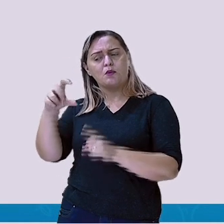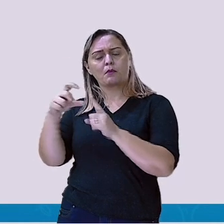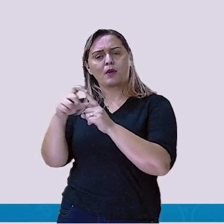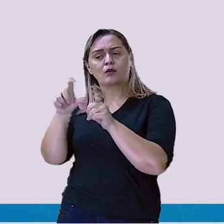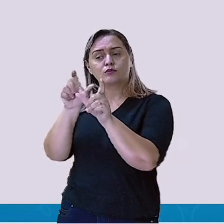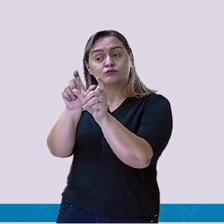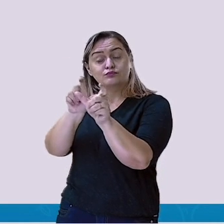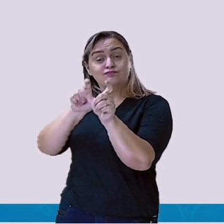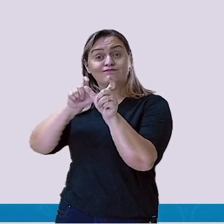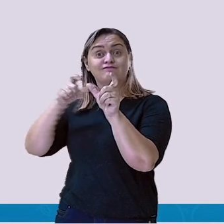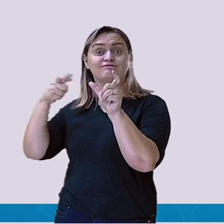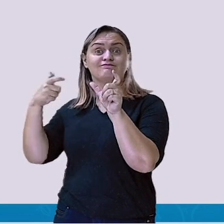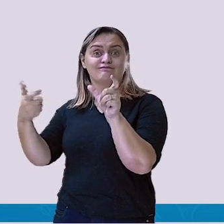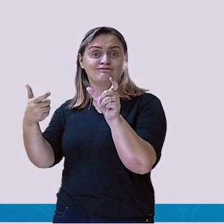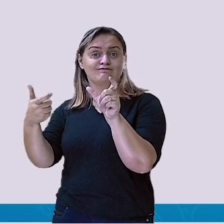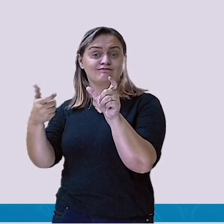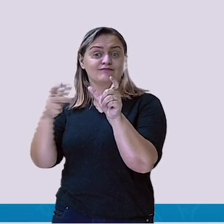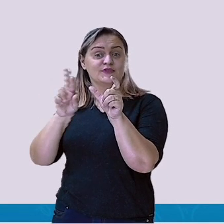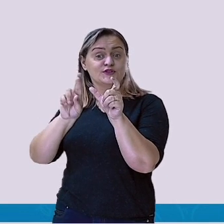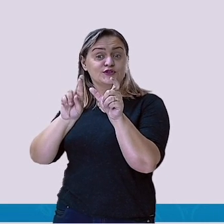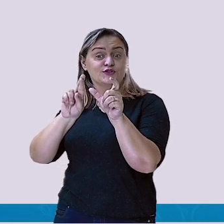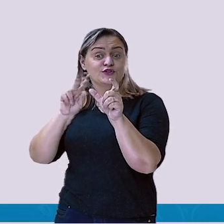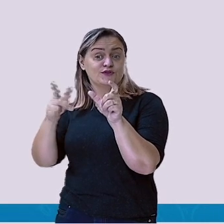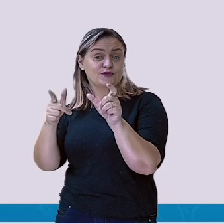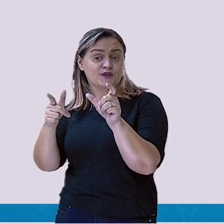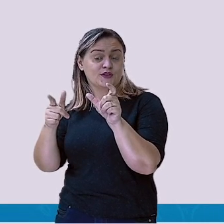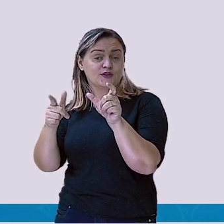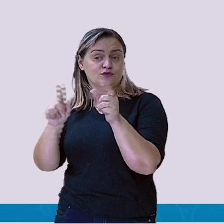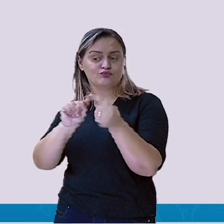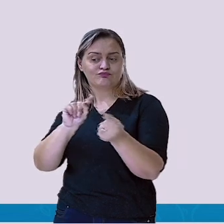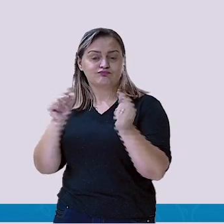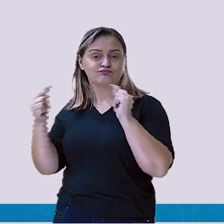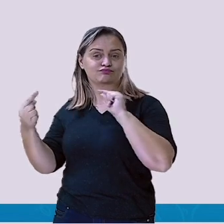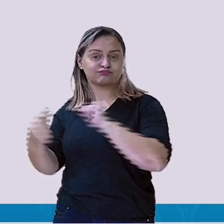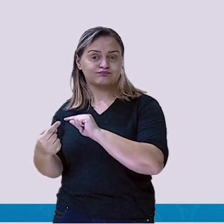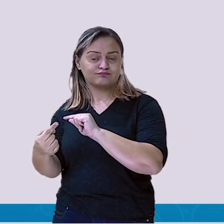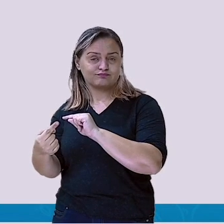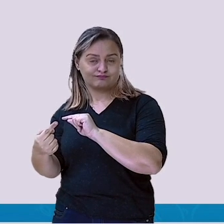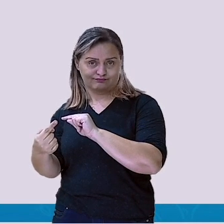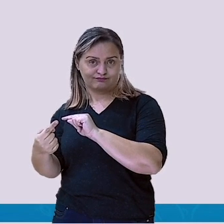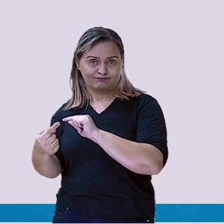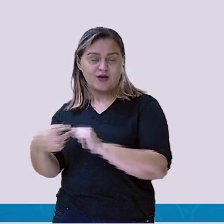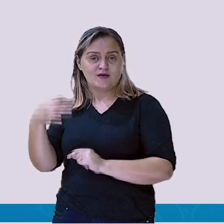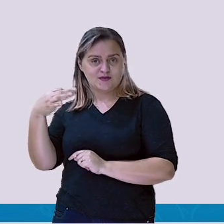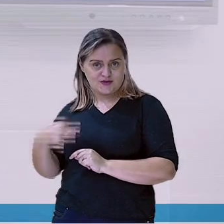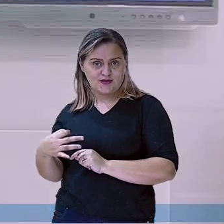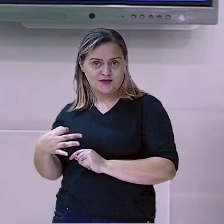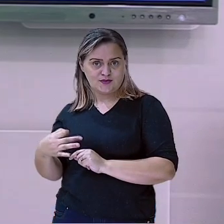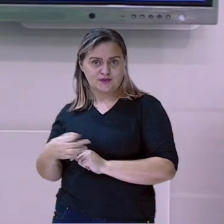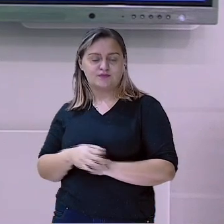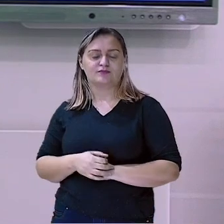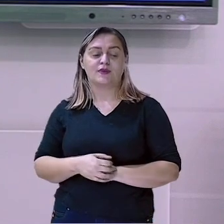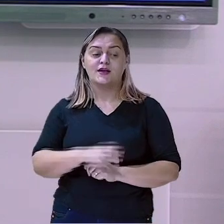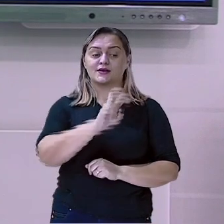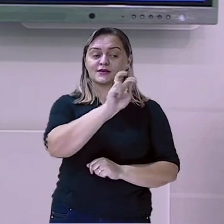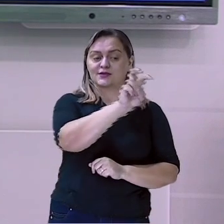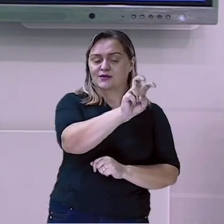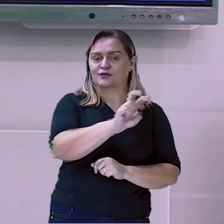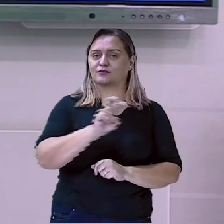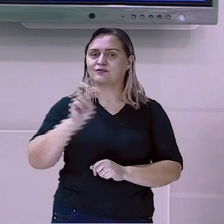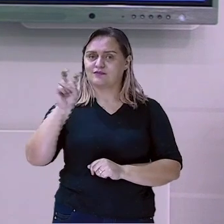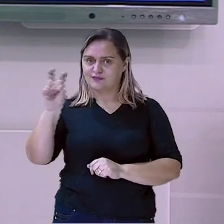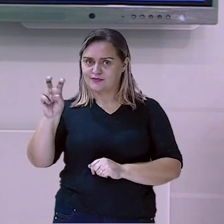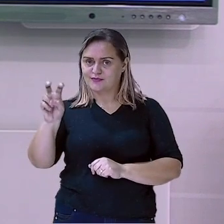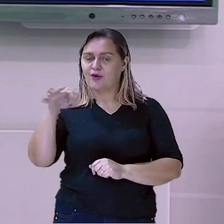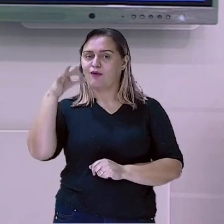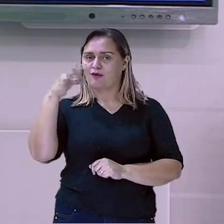são opostas umas das outras, não querem dizer a mesma coisa. Uma é um extremo, outra é outro. Ok?